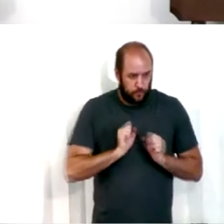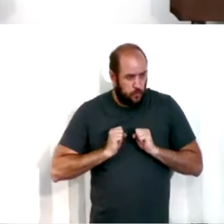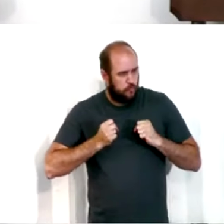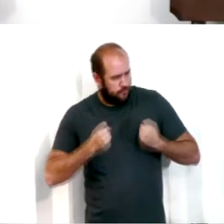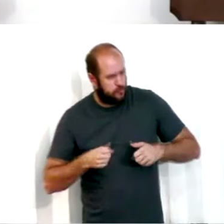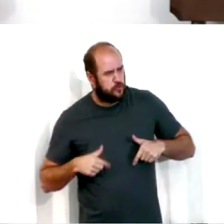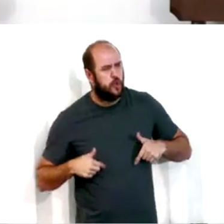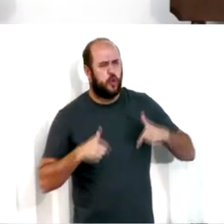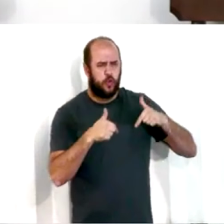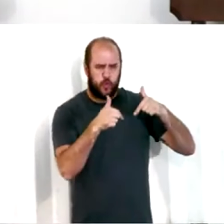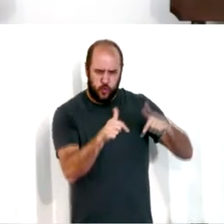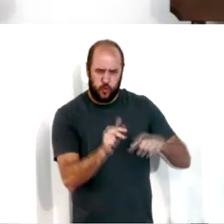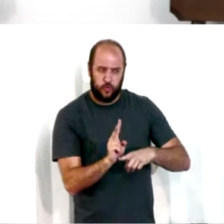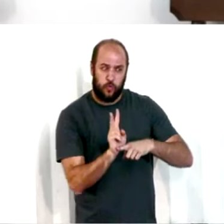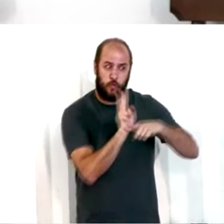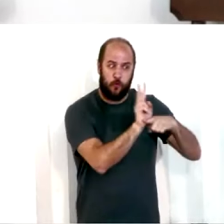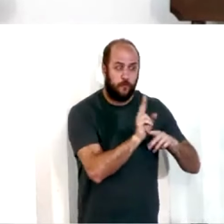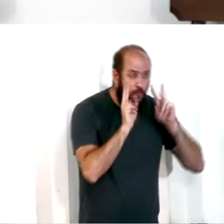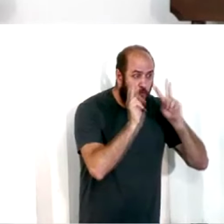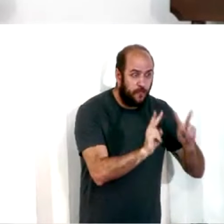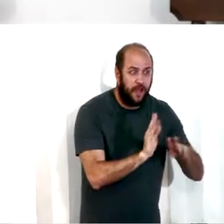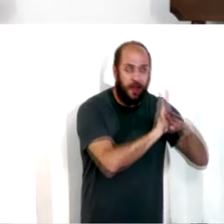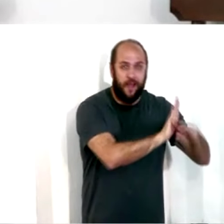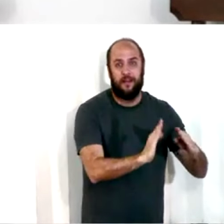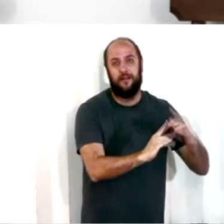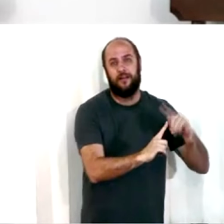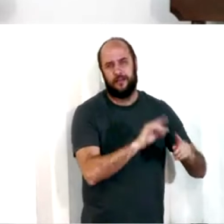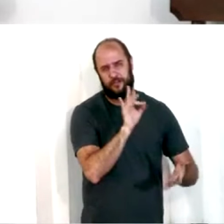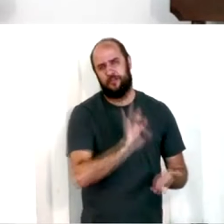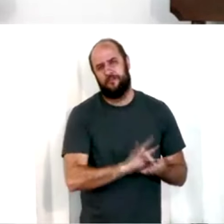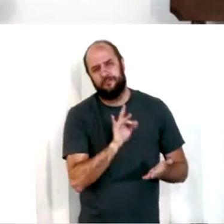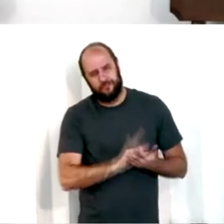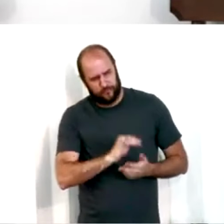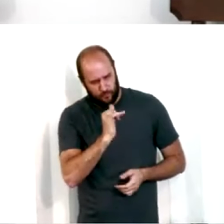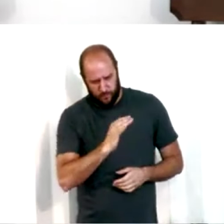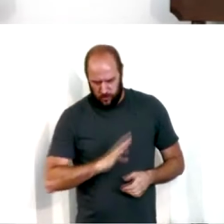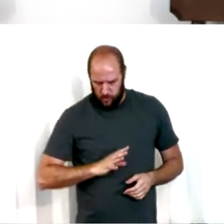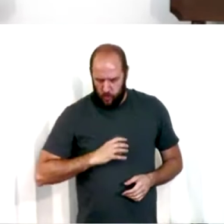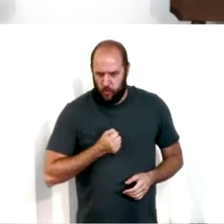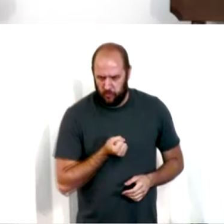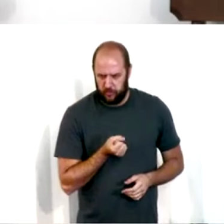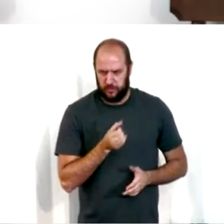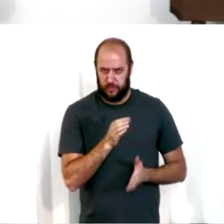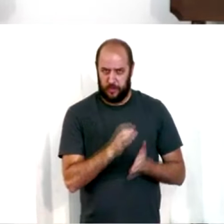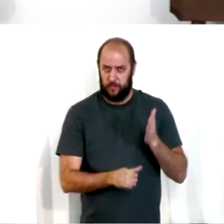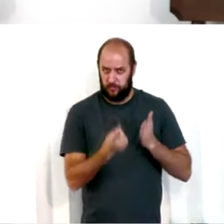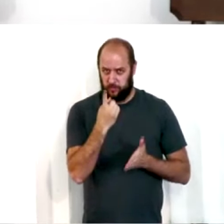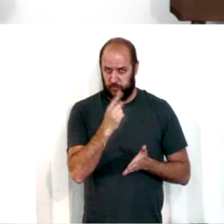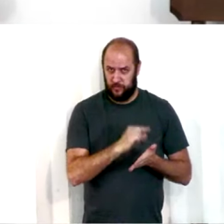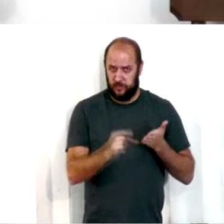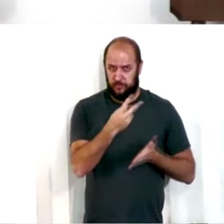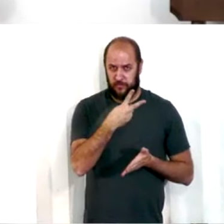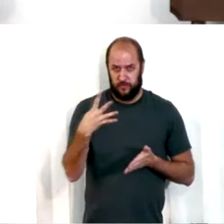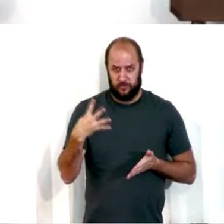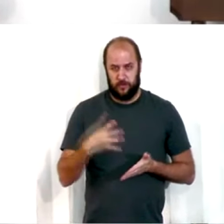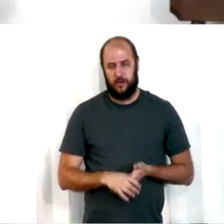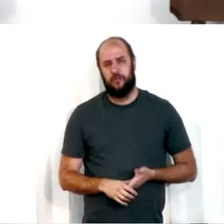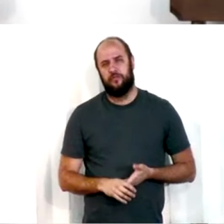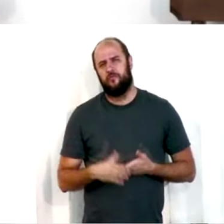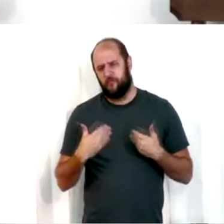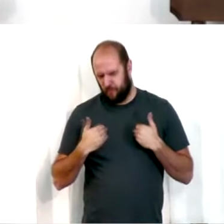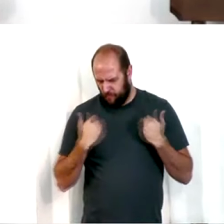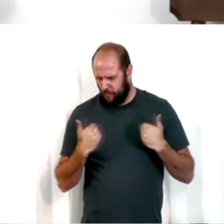ele dava o seu sangue em benefício da igreja. De fato, ele faz uma afirmação muito ousada. Acompanhem comigo, capítulo 1, verso 24. Me